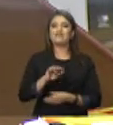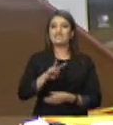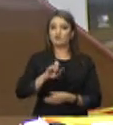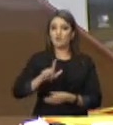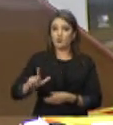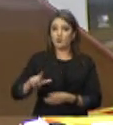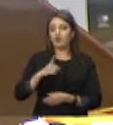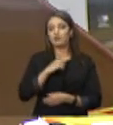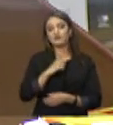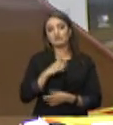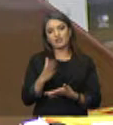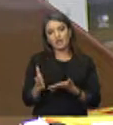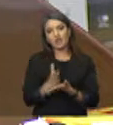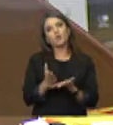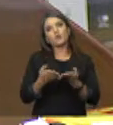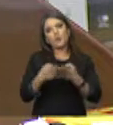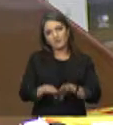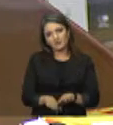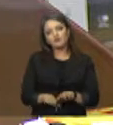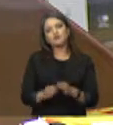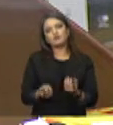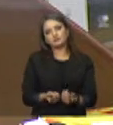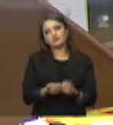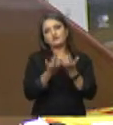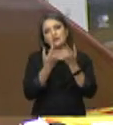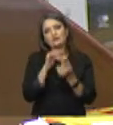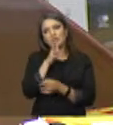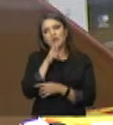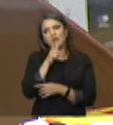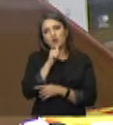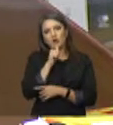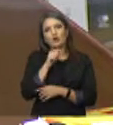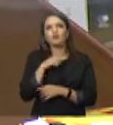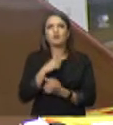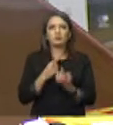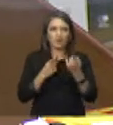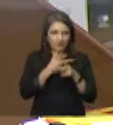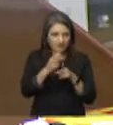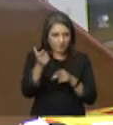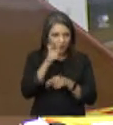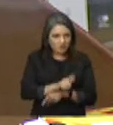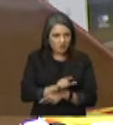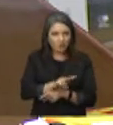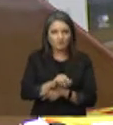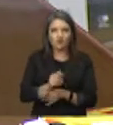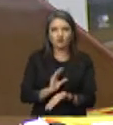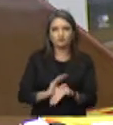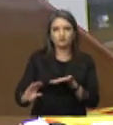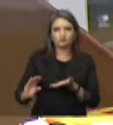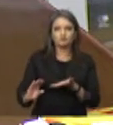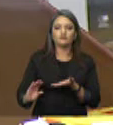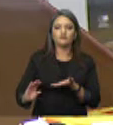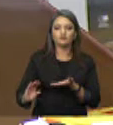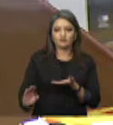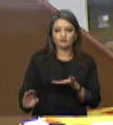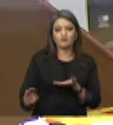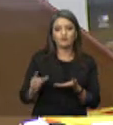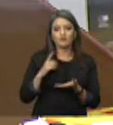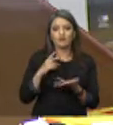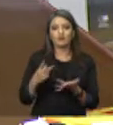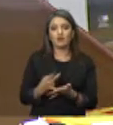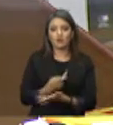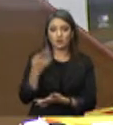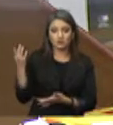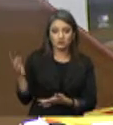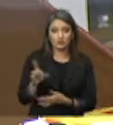a compensações econômicas para o vencedor em razão desta demora notadamente me chamado juros de mora EA correção monetária que